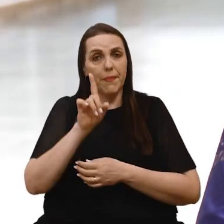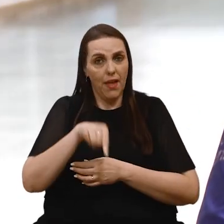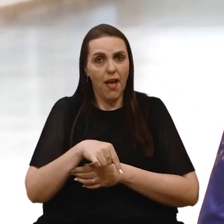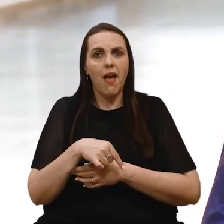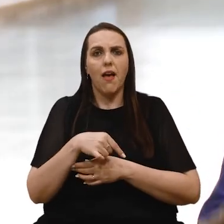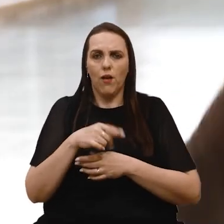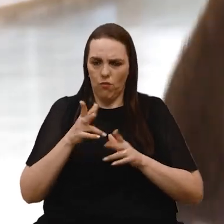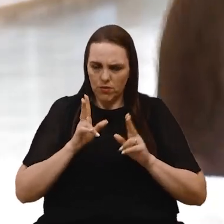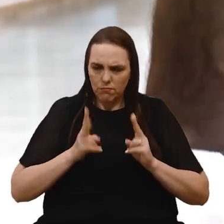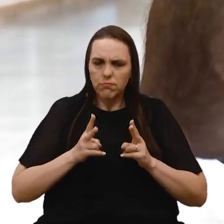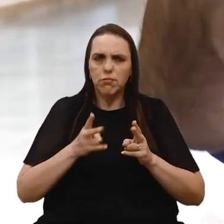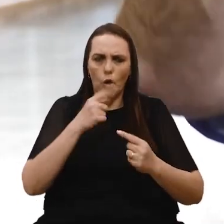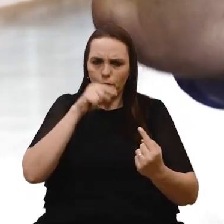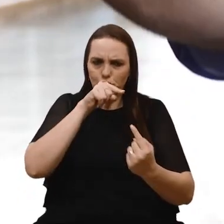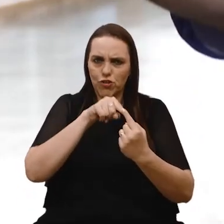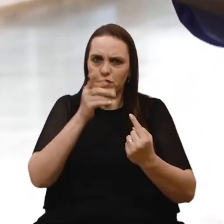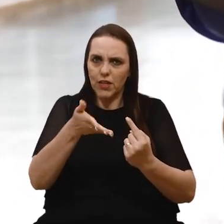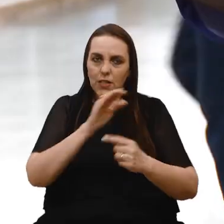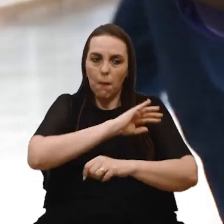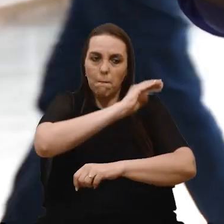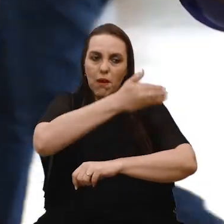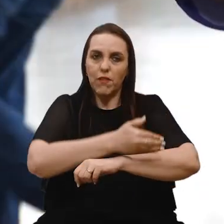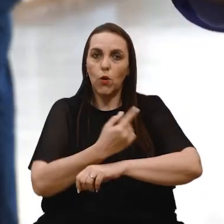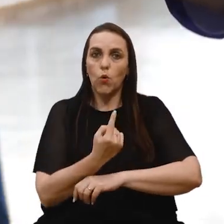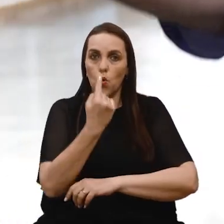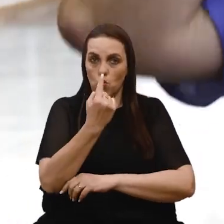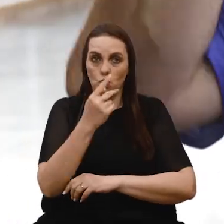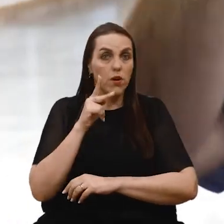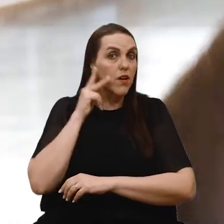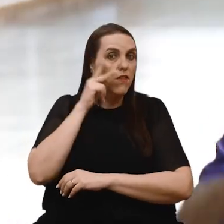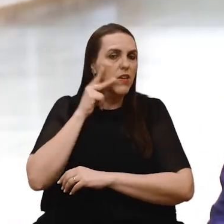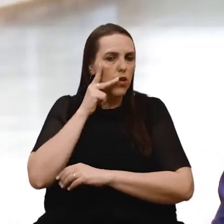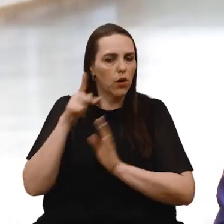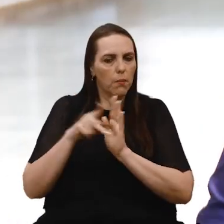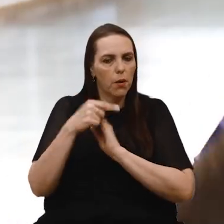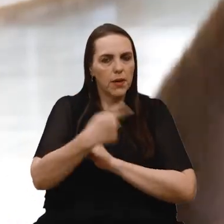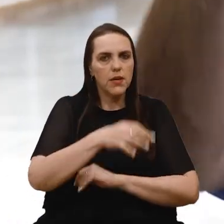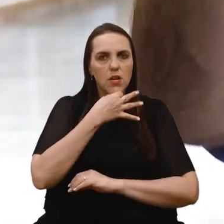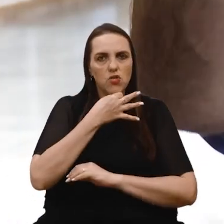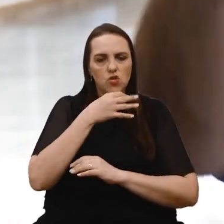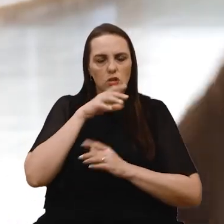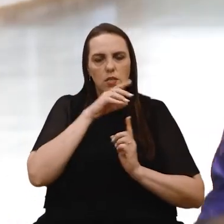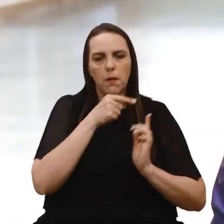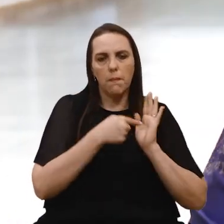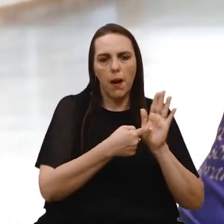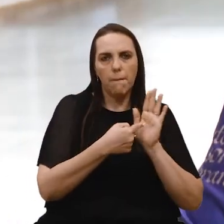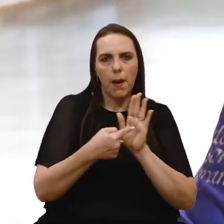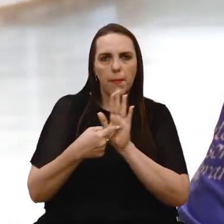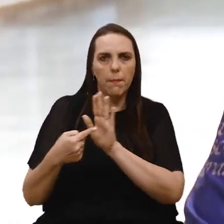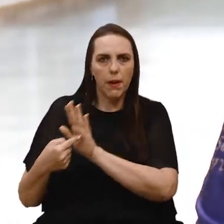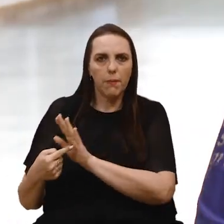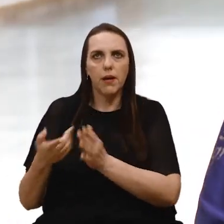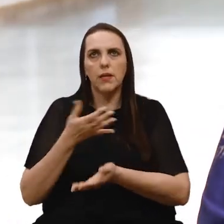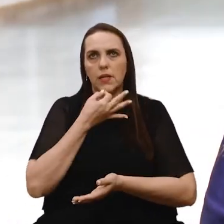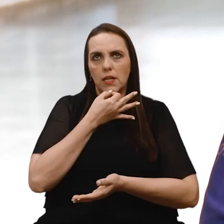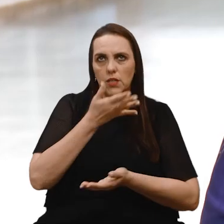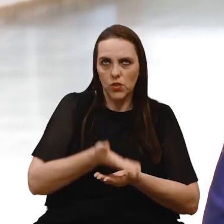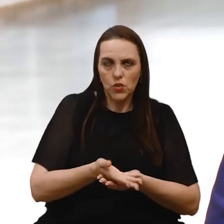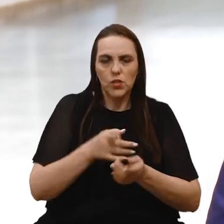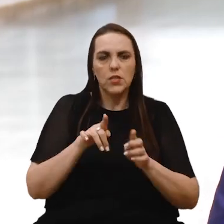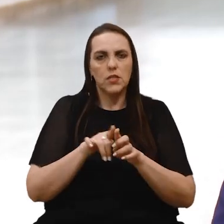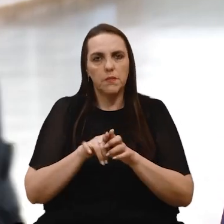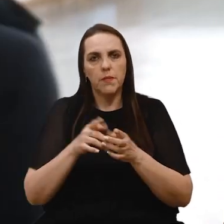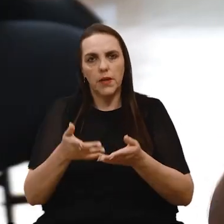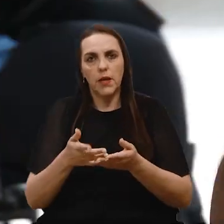Uva também está nessa pegada. Nós temos aí no pavilhão 1 as vinícolas de Caxias expondo, temos vários expositores de Caxias do Sul aqui vendendo